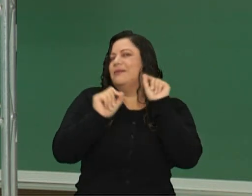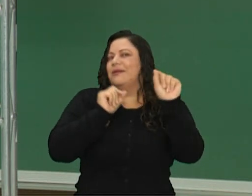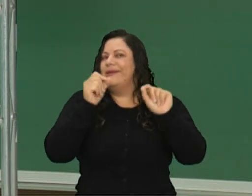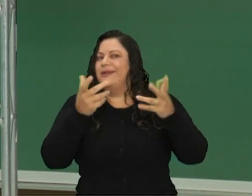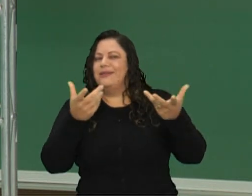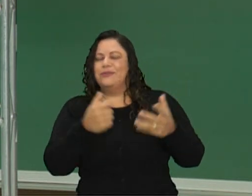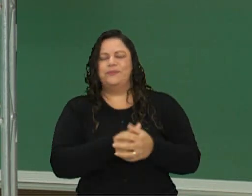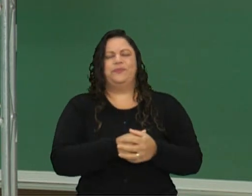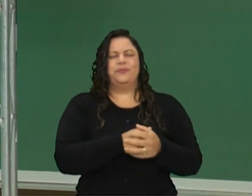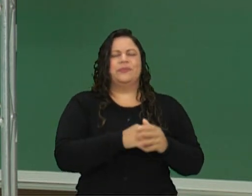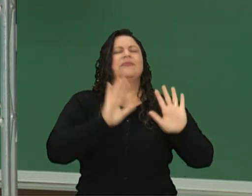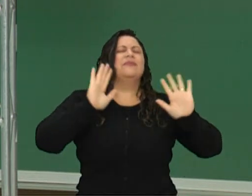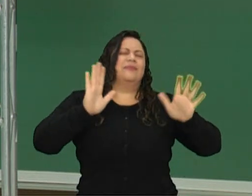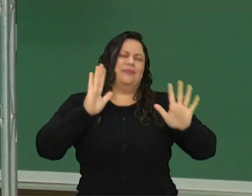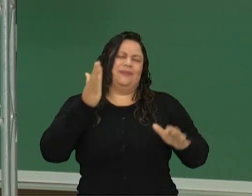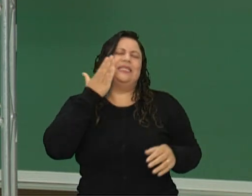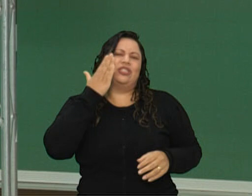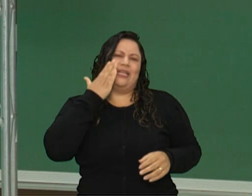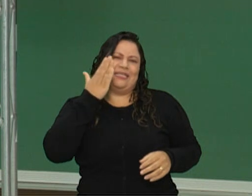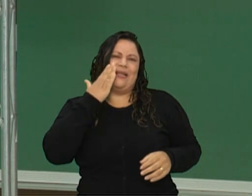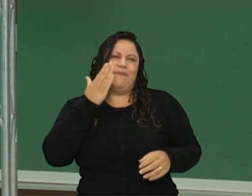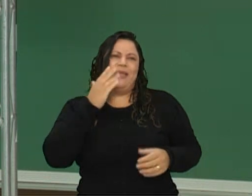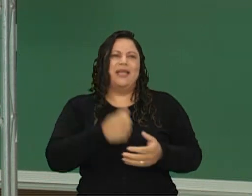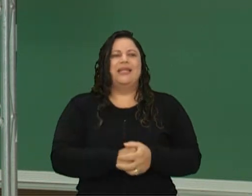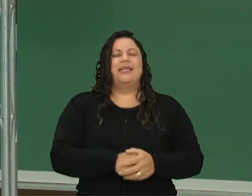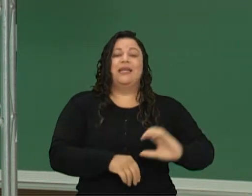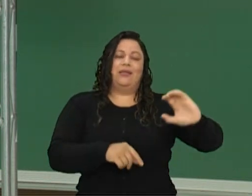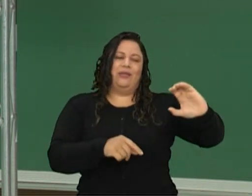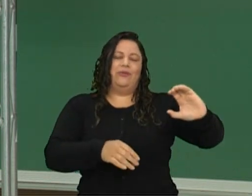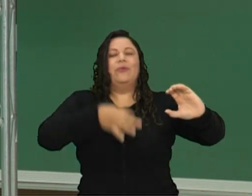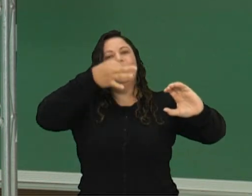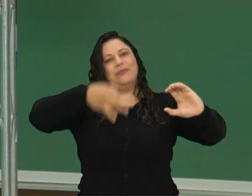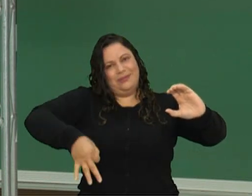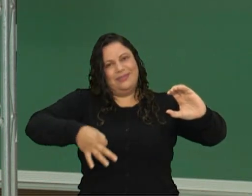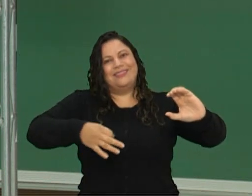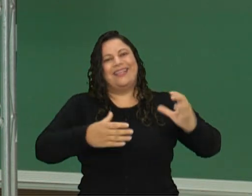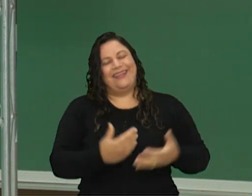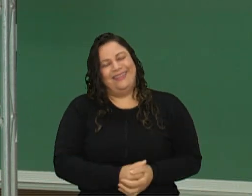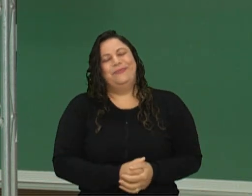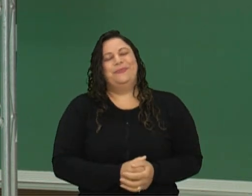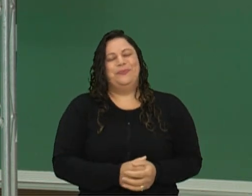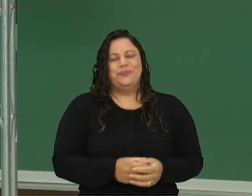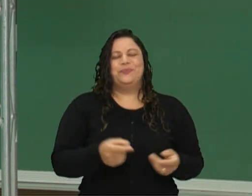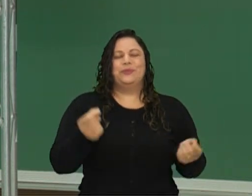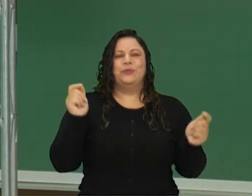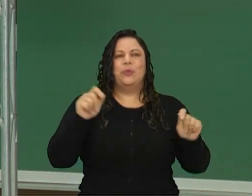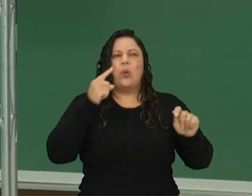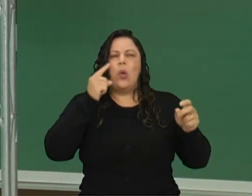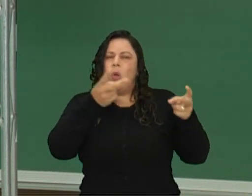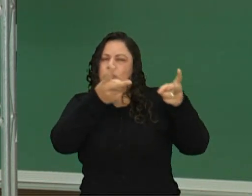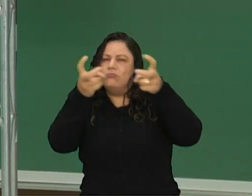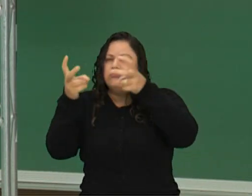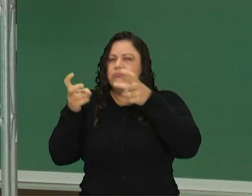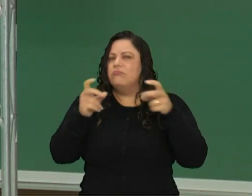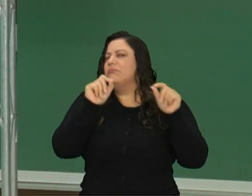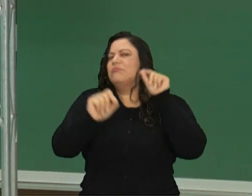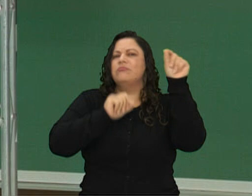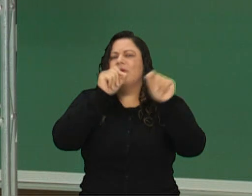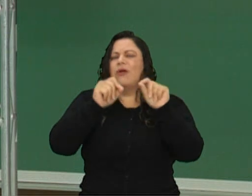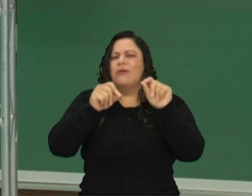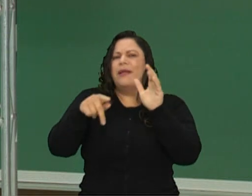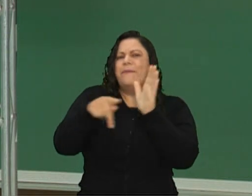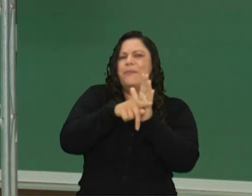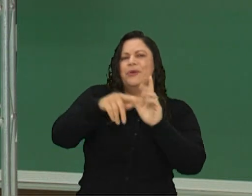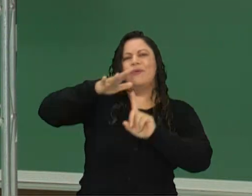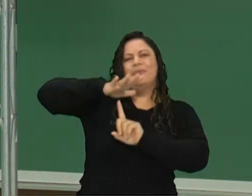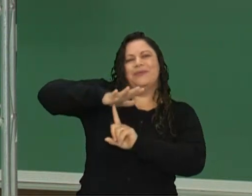raciocínio lógico, você já saberia que é a letra C. Mas também, de forma inversa, olhou aqui, qual que é típica do Paraná?